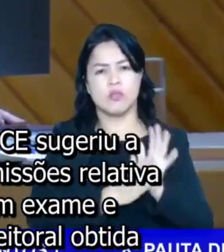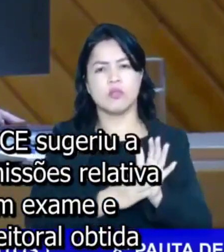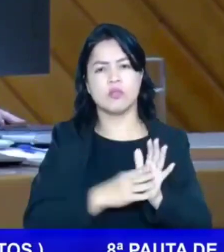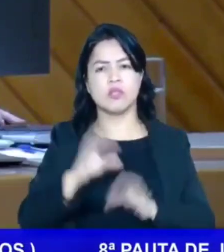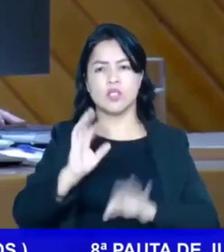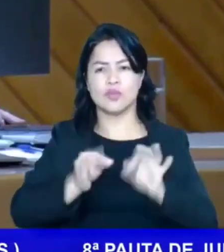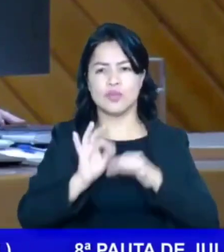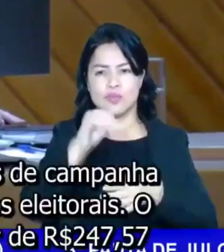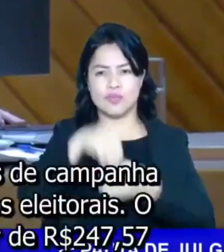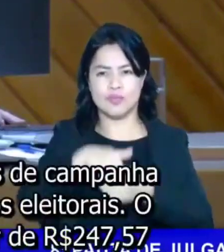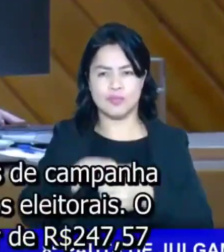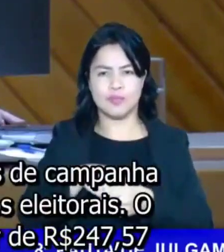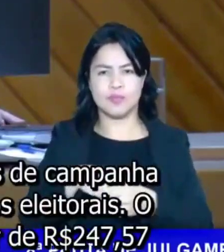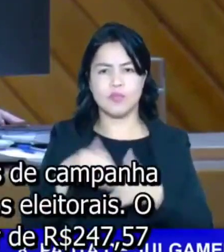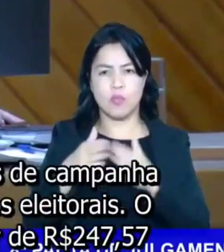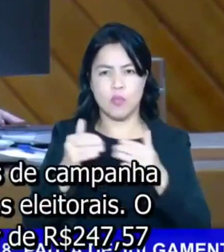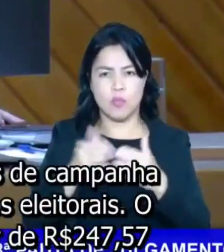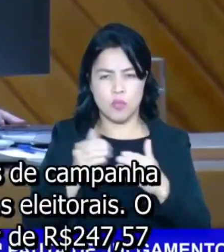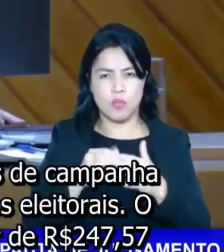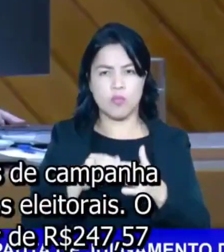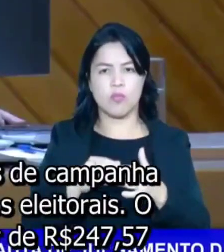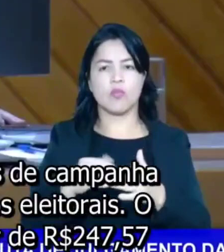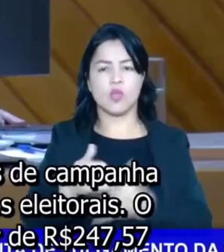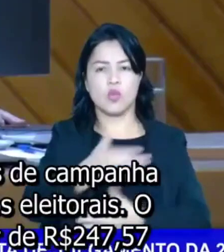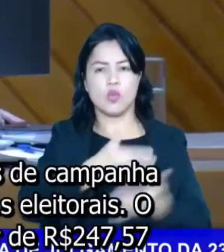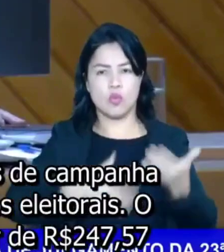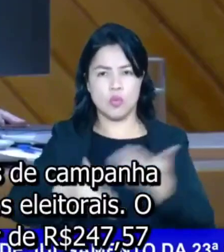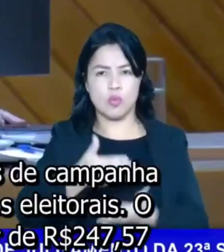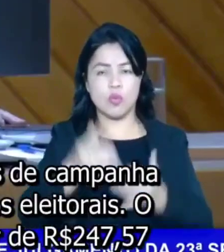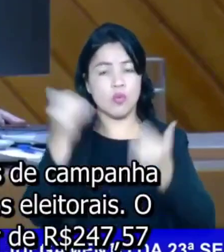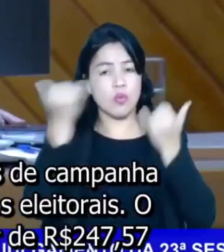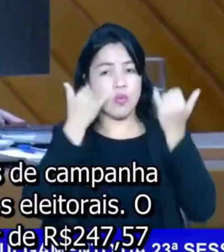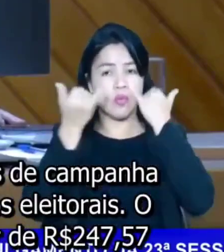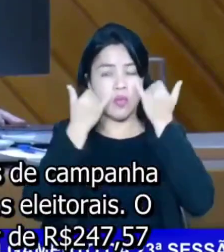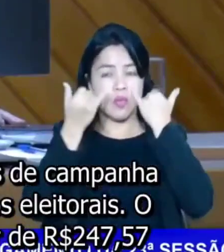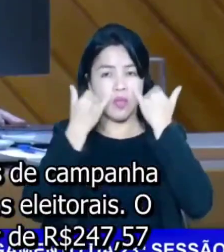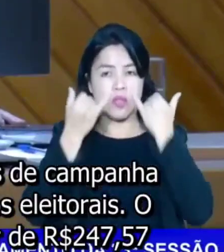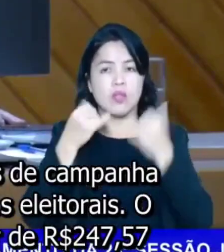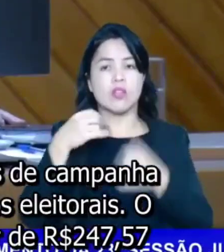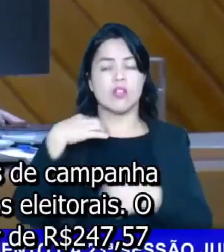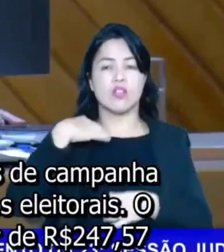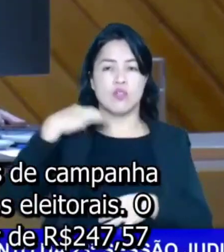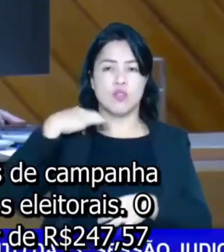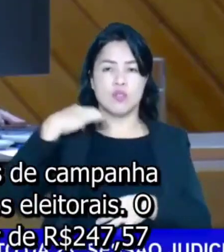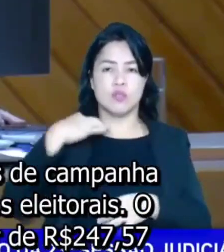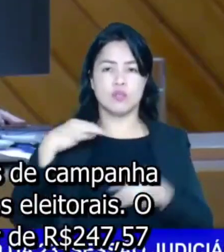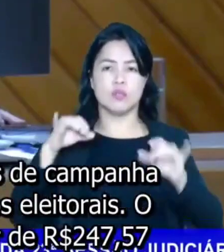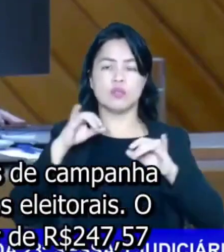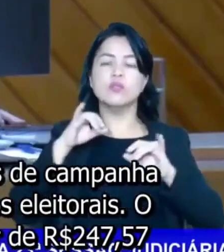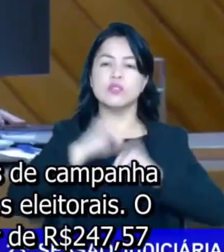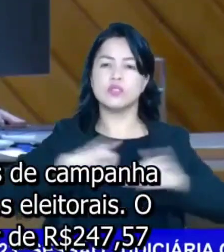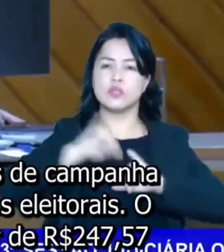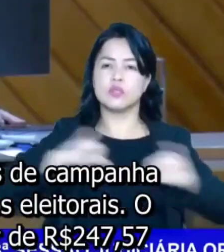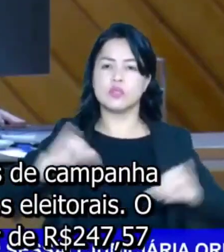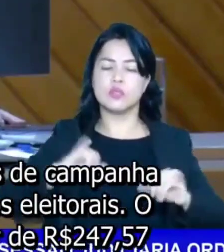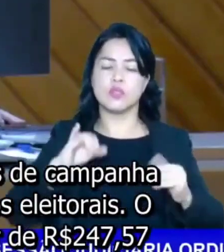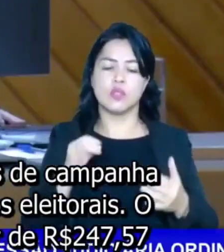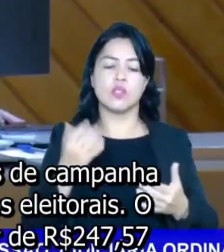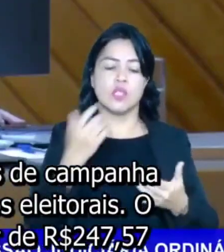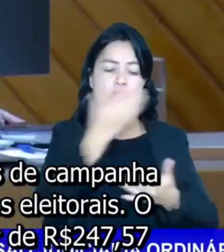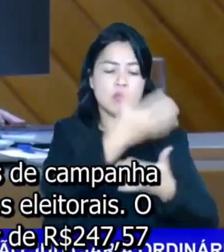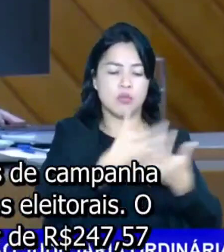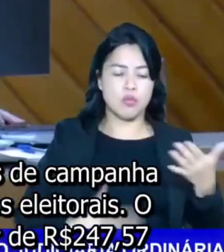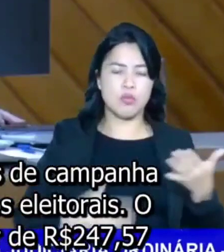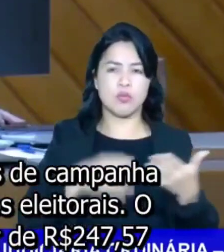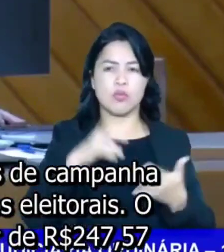Justiça Eleitoral, obtidas mediante circularização e ou informações voluntárias de campanha e ou confronto com notas fiscais eletrônicas